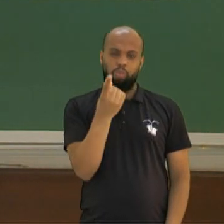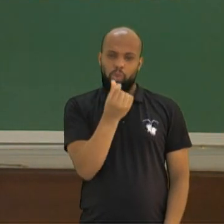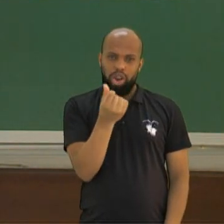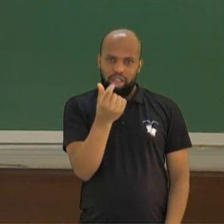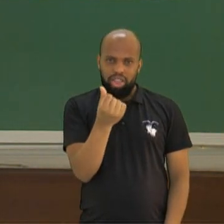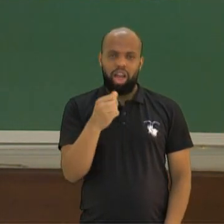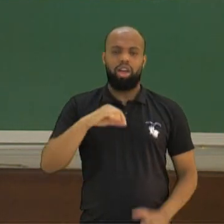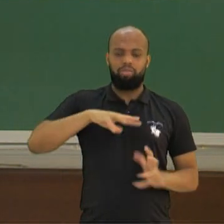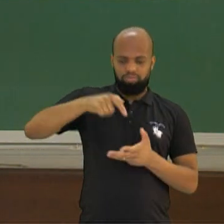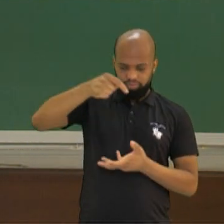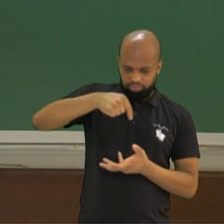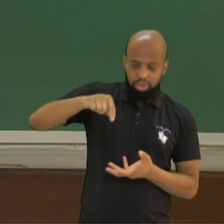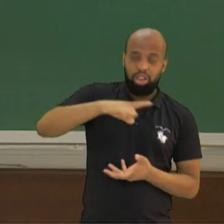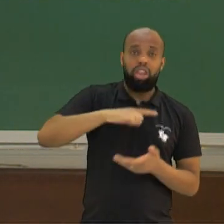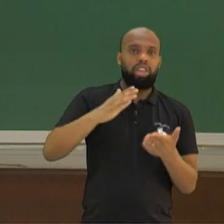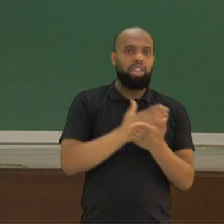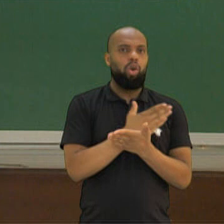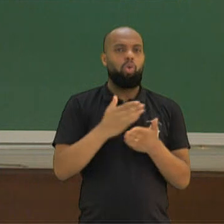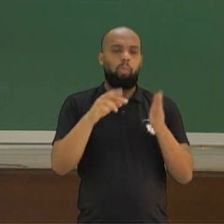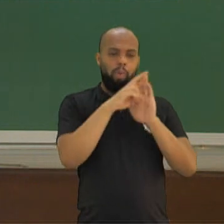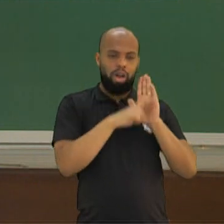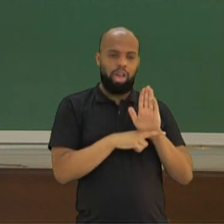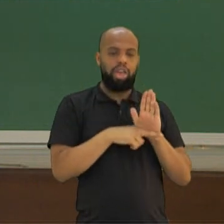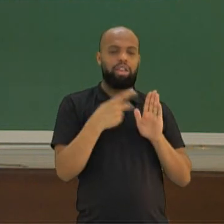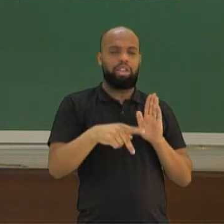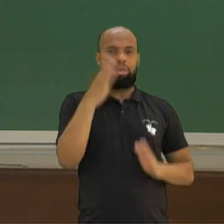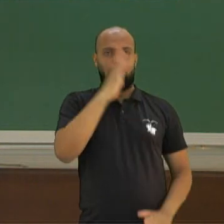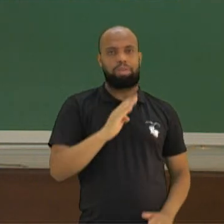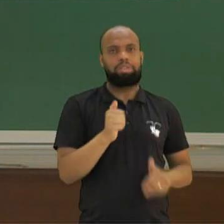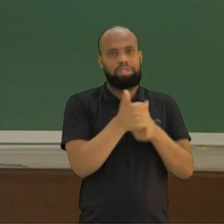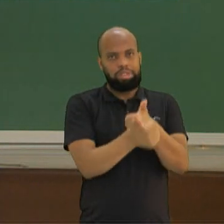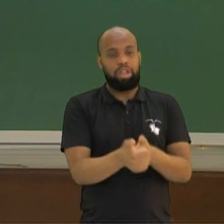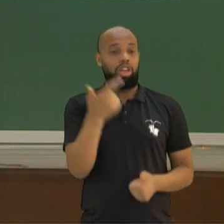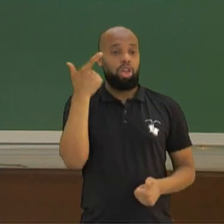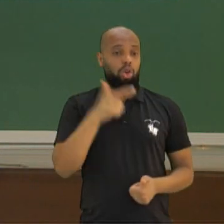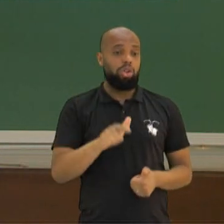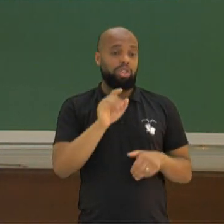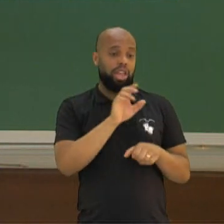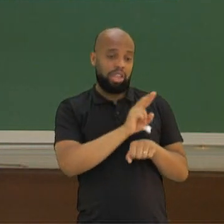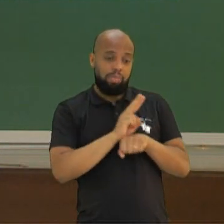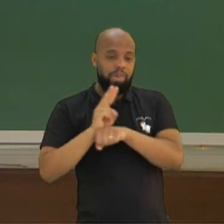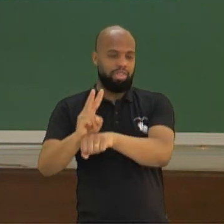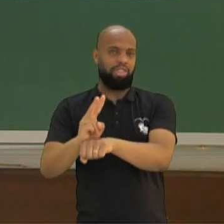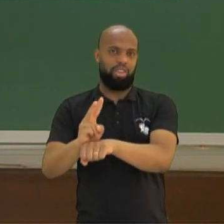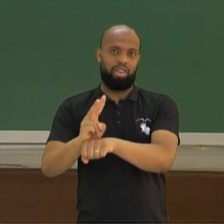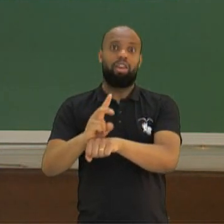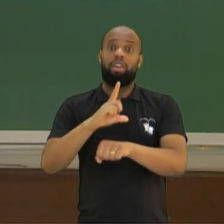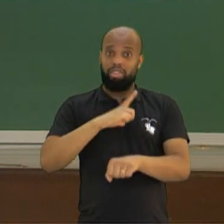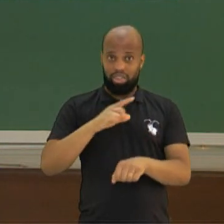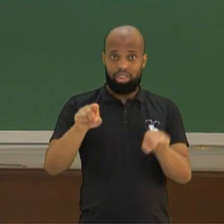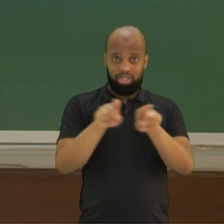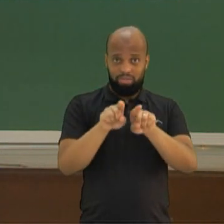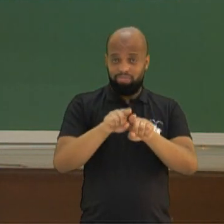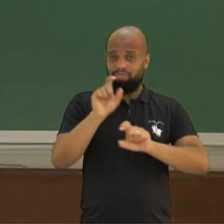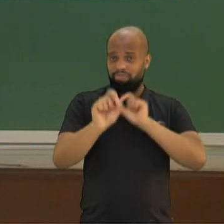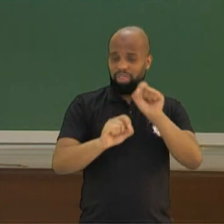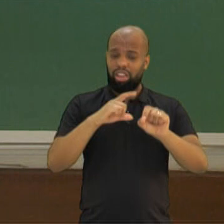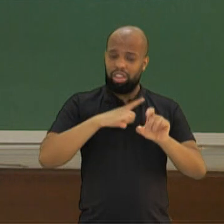condições econômicas aqui no Brasil, para que houvesse essa liberação desse dinheiro, né? Em consonância com